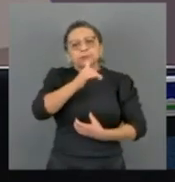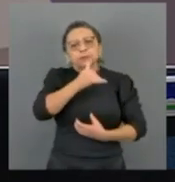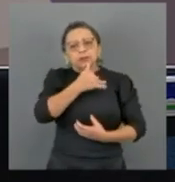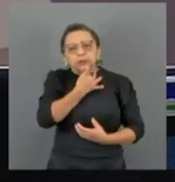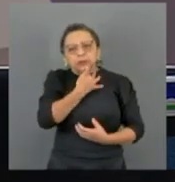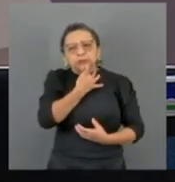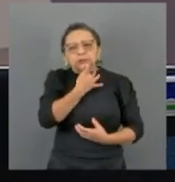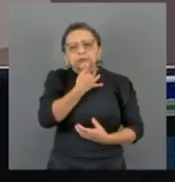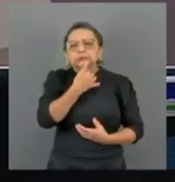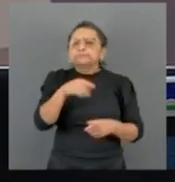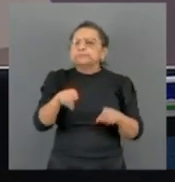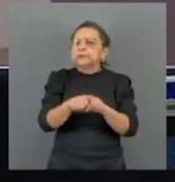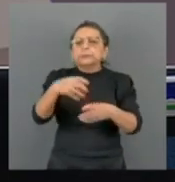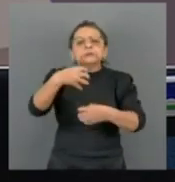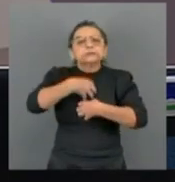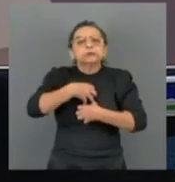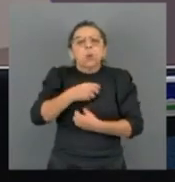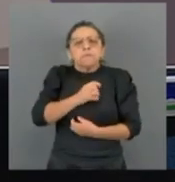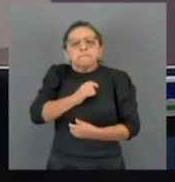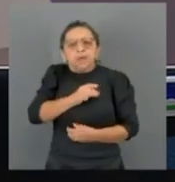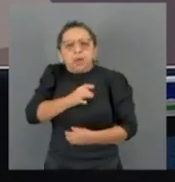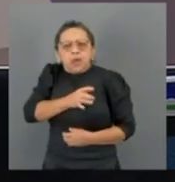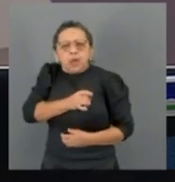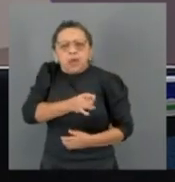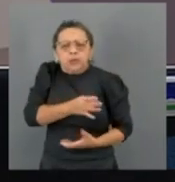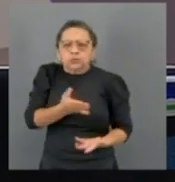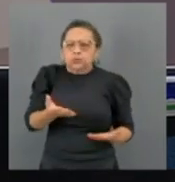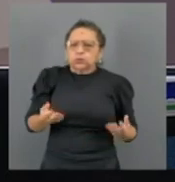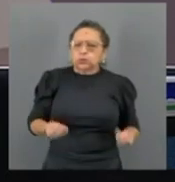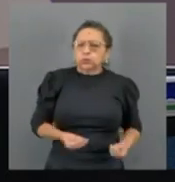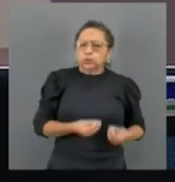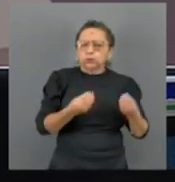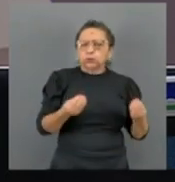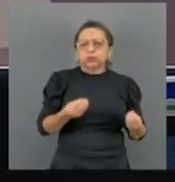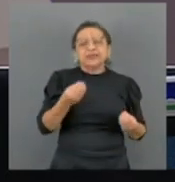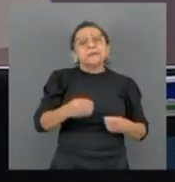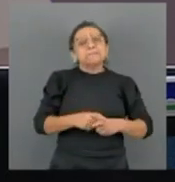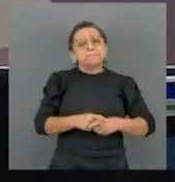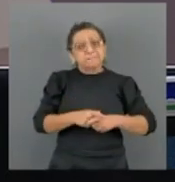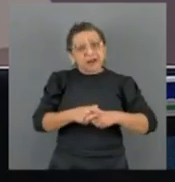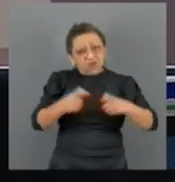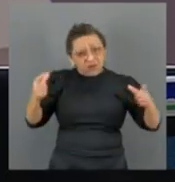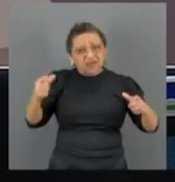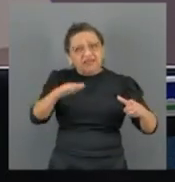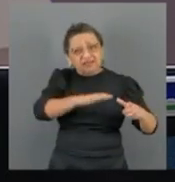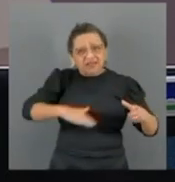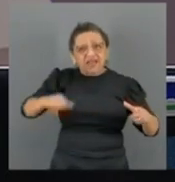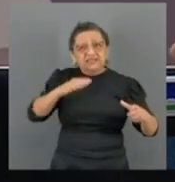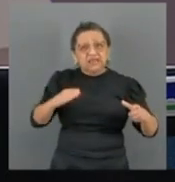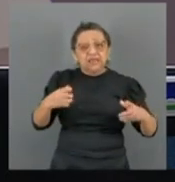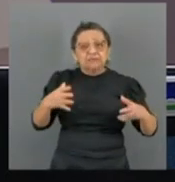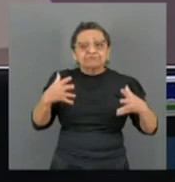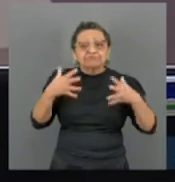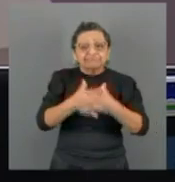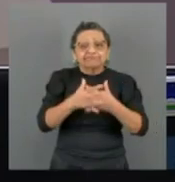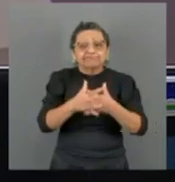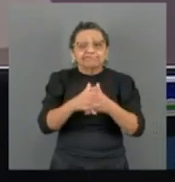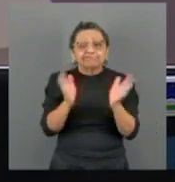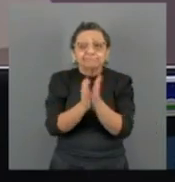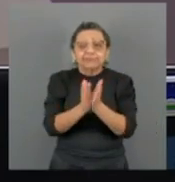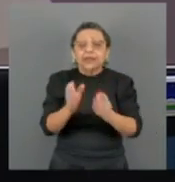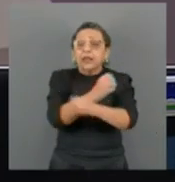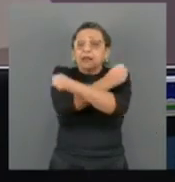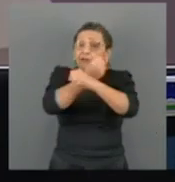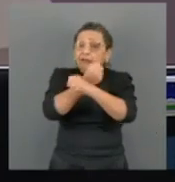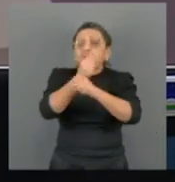E muitas partes disso do complexo industrial da censura é semelhante com o